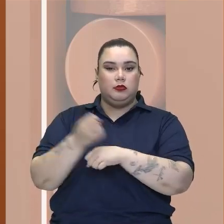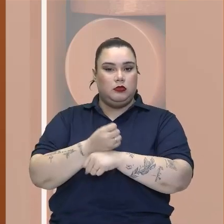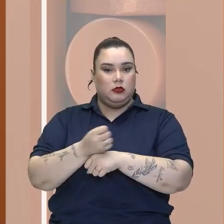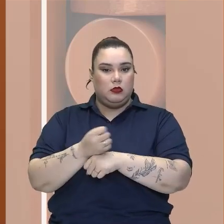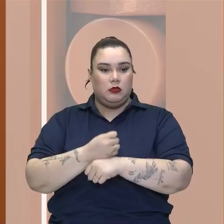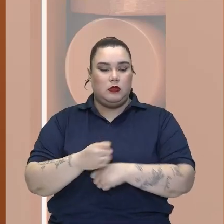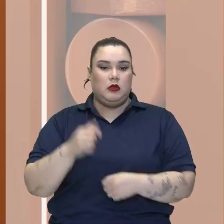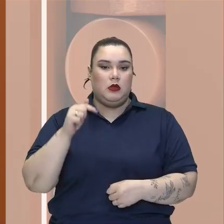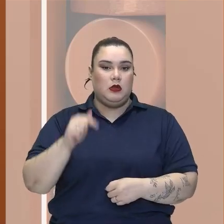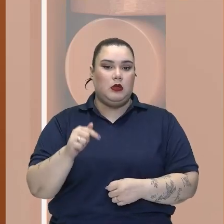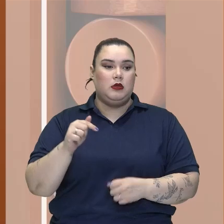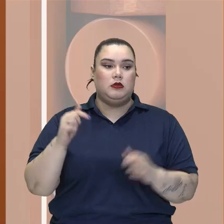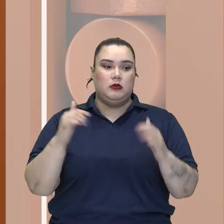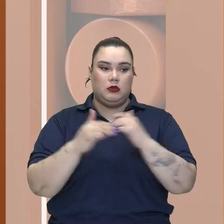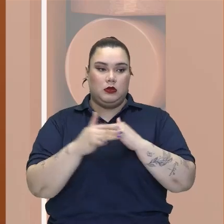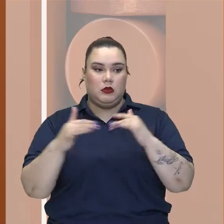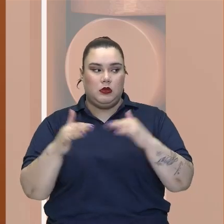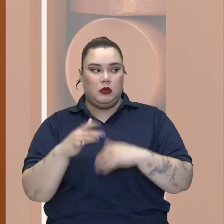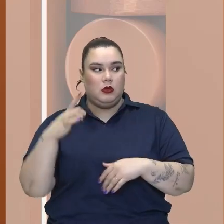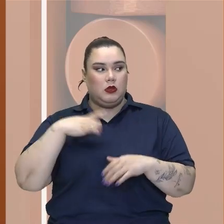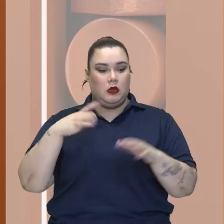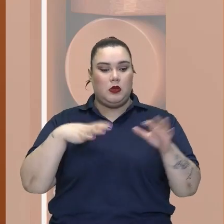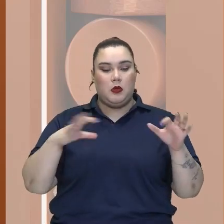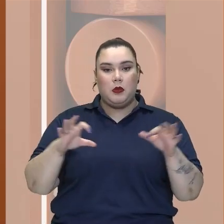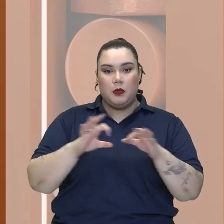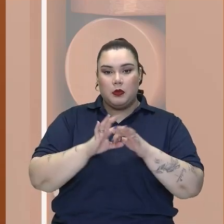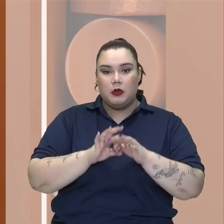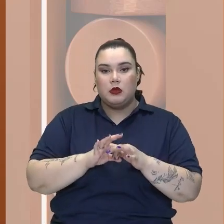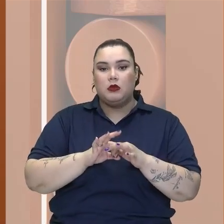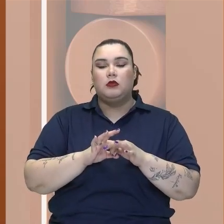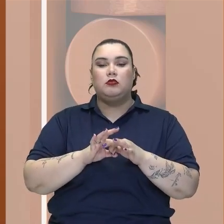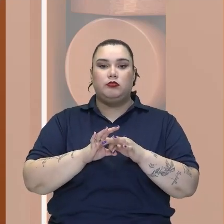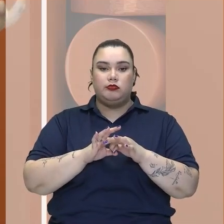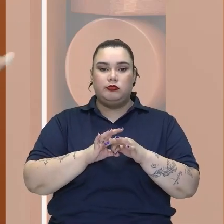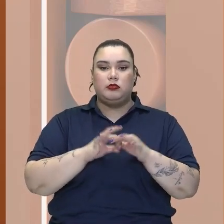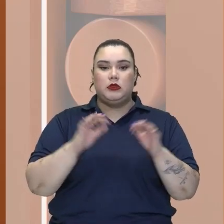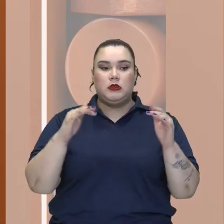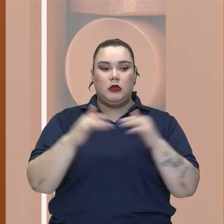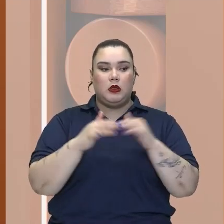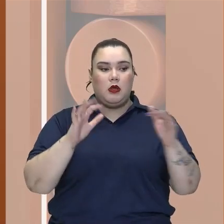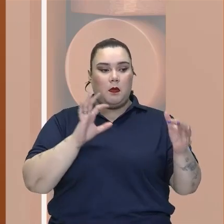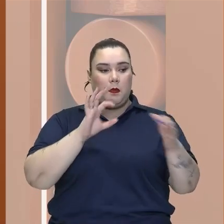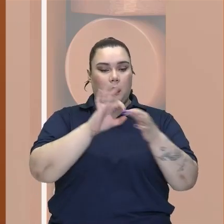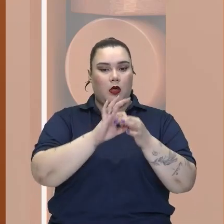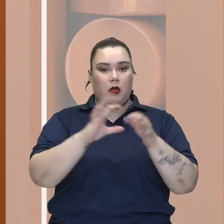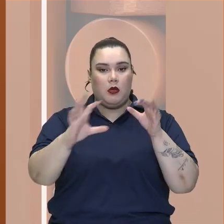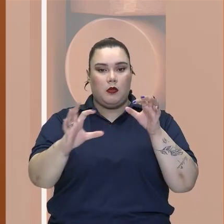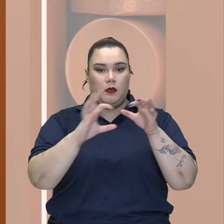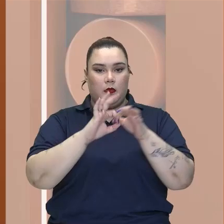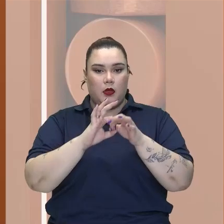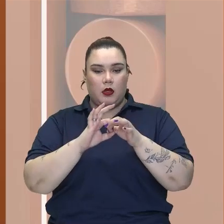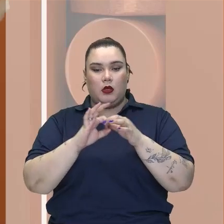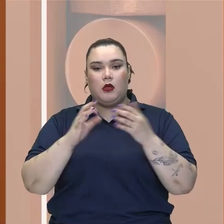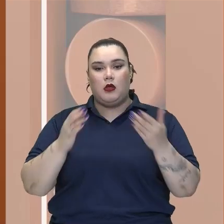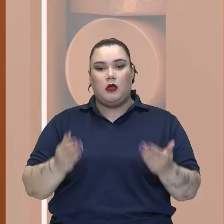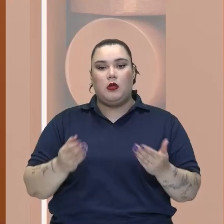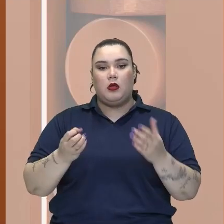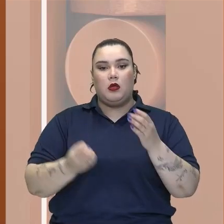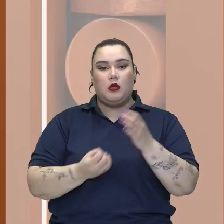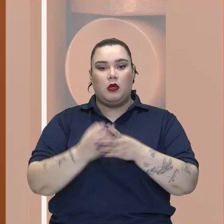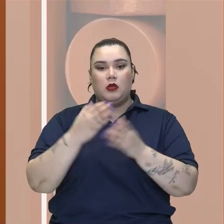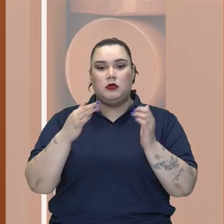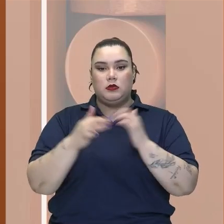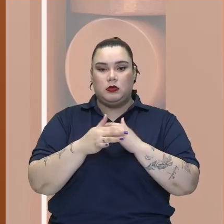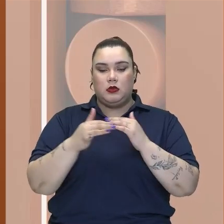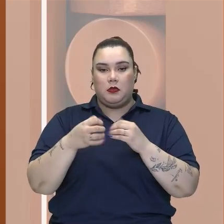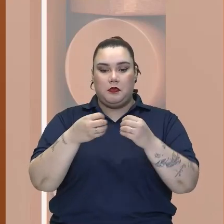essas metrópoles elas foram se unindo, né? Elas foram se conurbando às suas